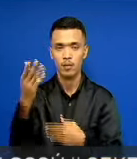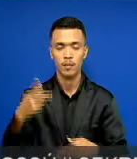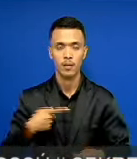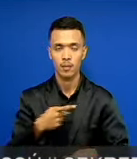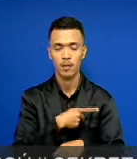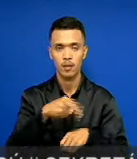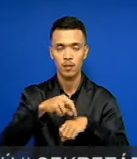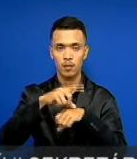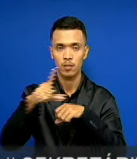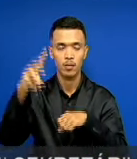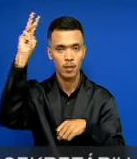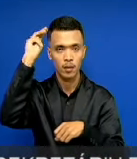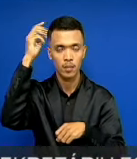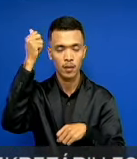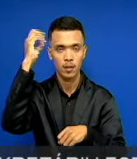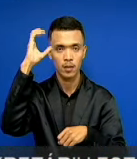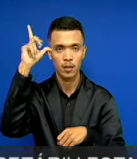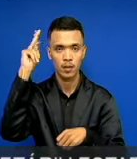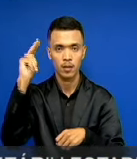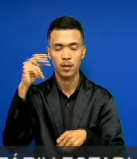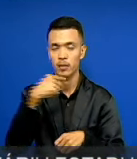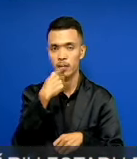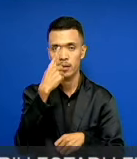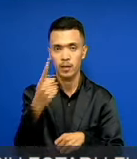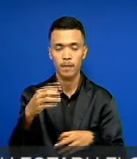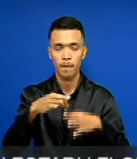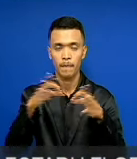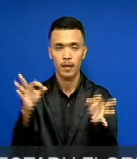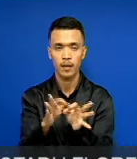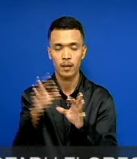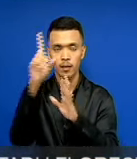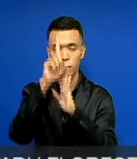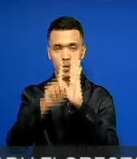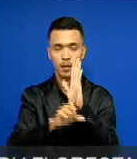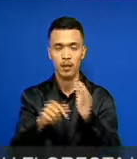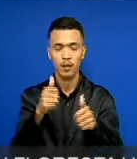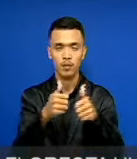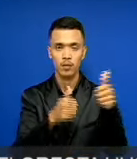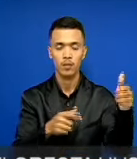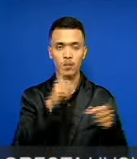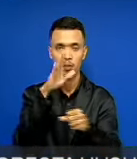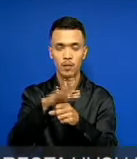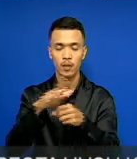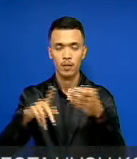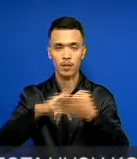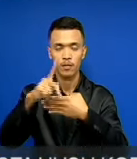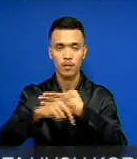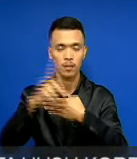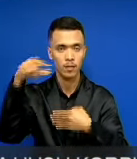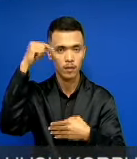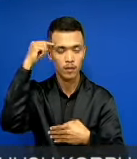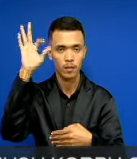assunto combatentes Libertação Nacional Hatetem, alteração lei né ato cumpre compromisso programa governo da CIA,